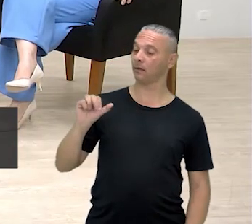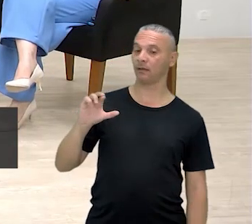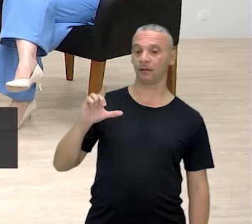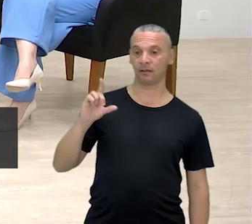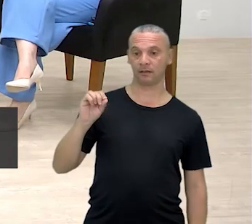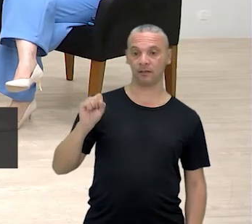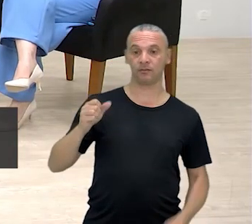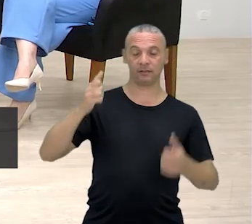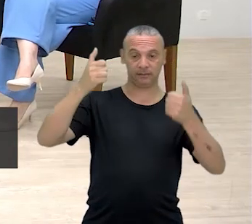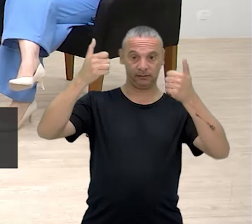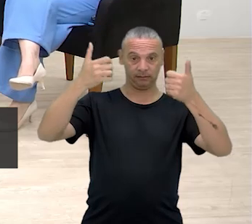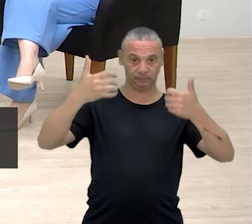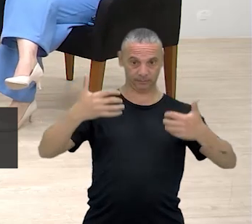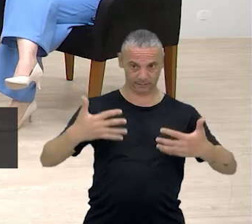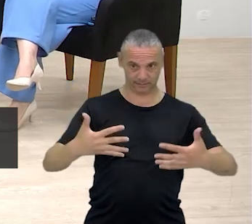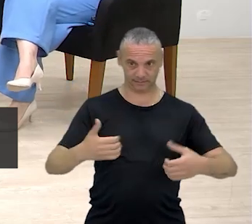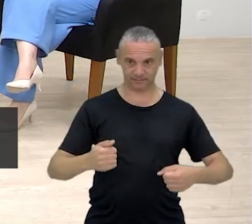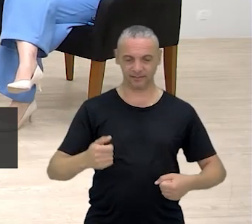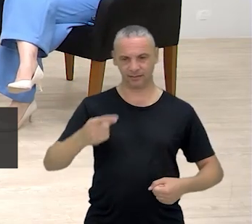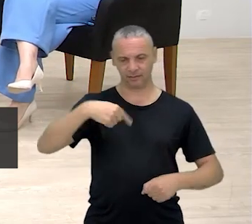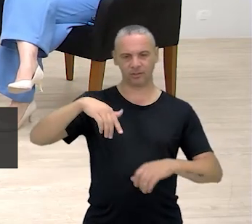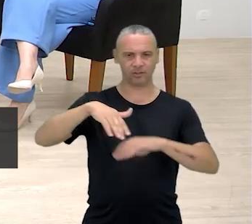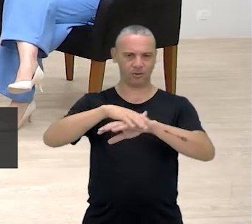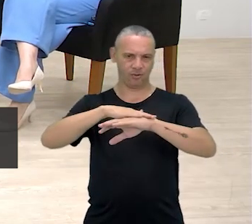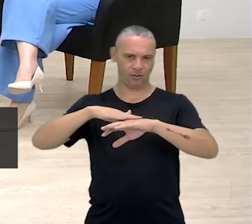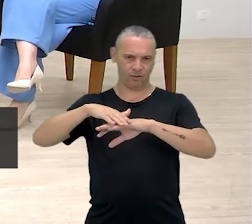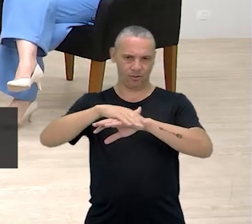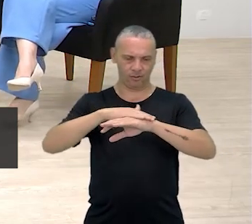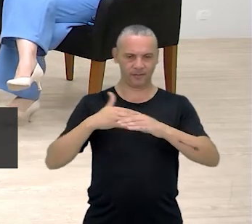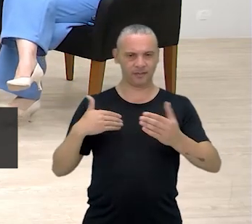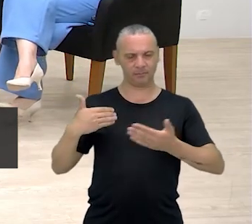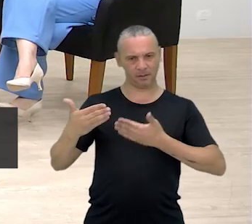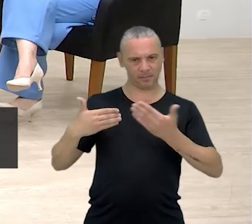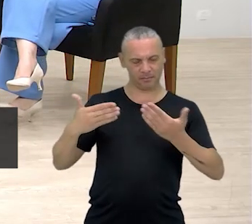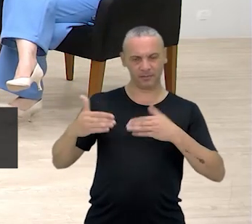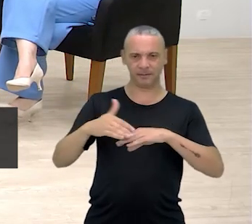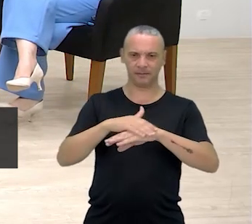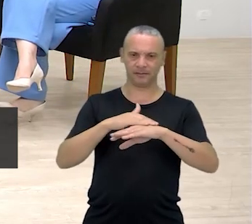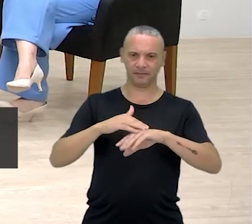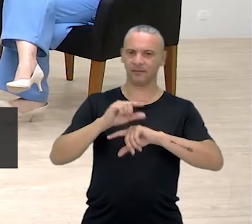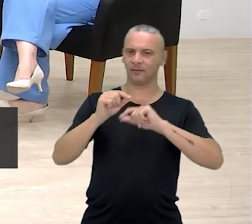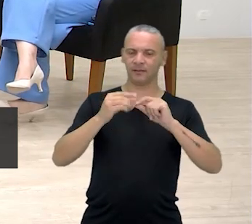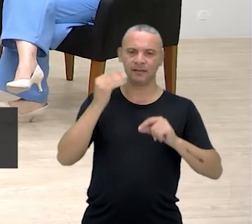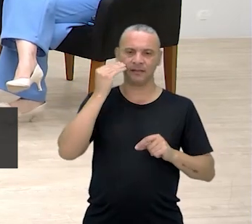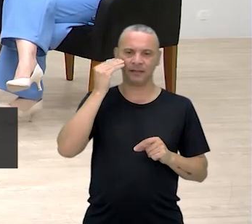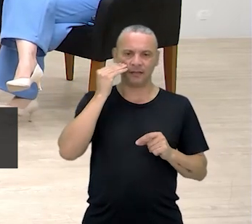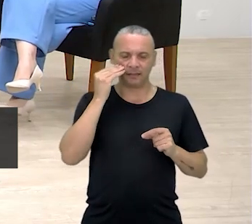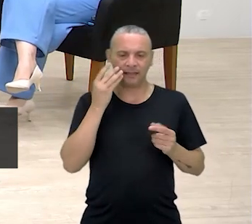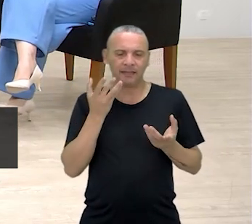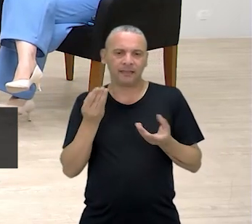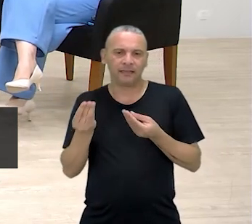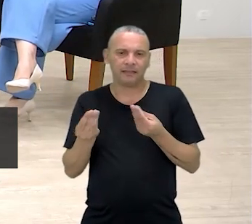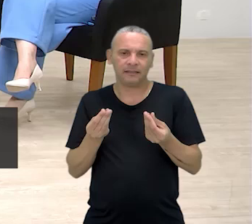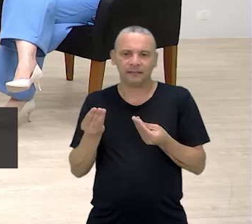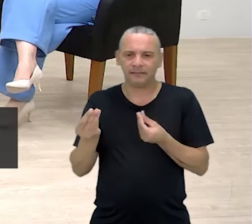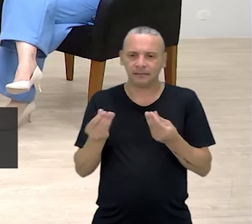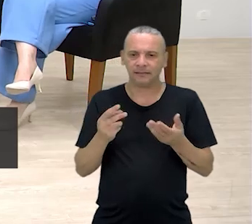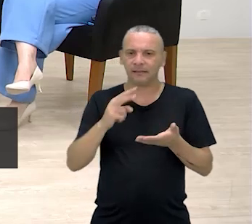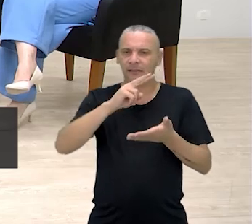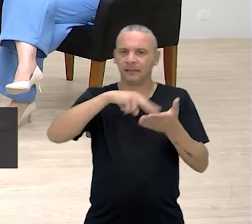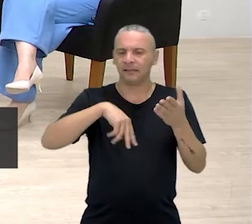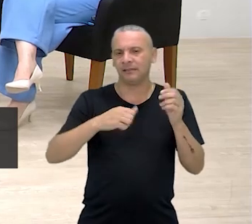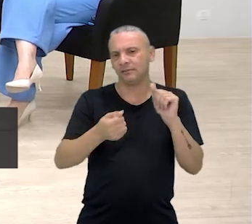assim, olha, uma cena assim que a gente comenta muito, porque o mês inteiro a gente está trabalhando a obra, né? A gente tenta fazer a encenação, lê